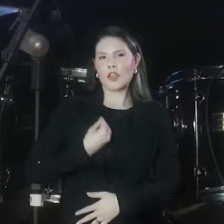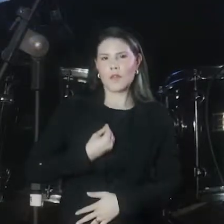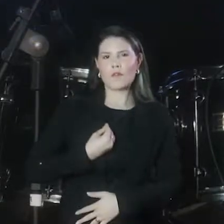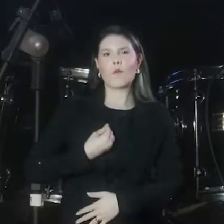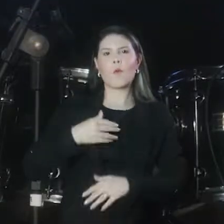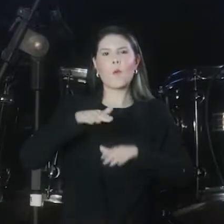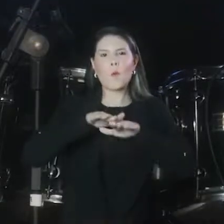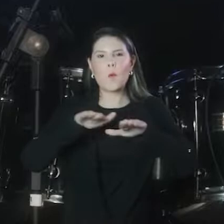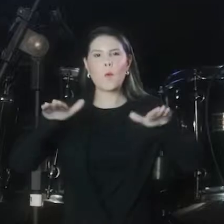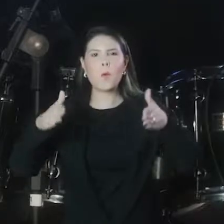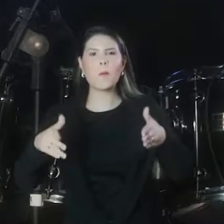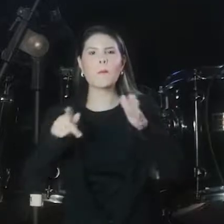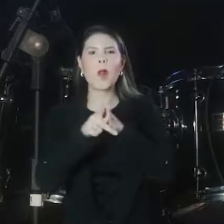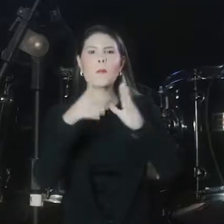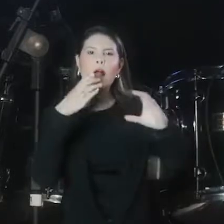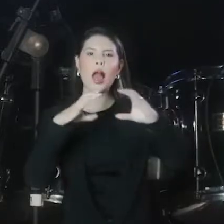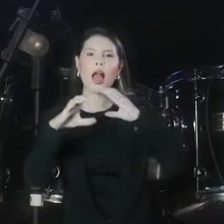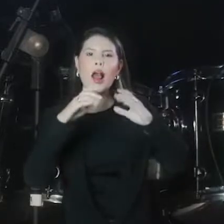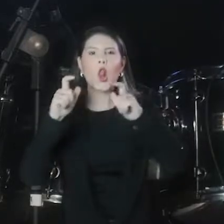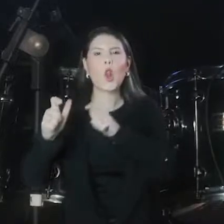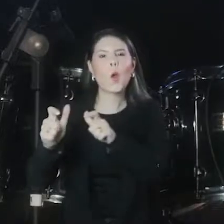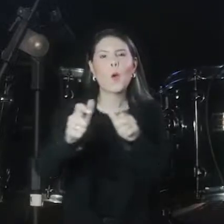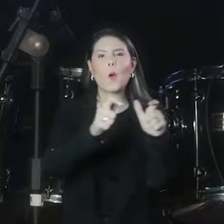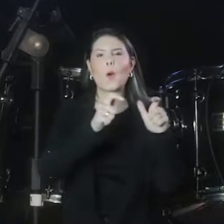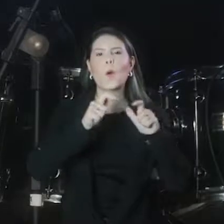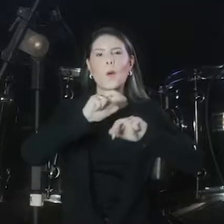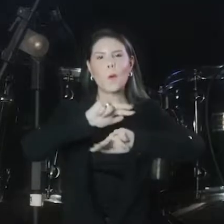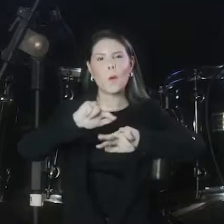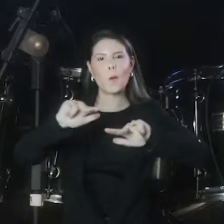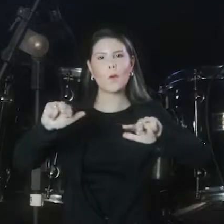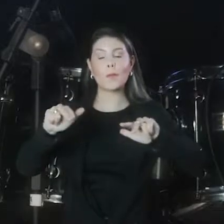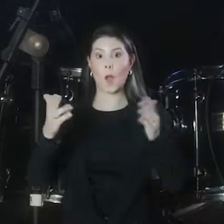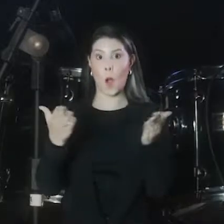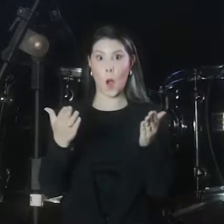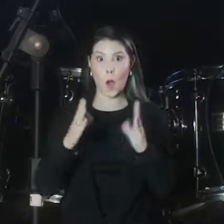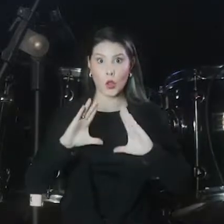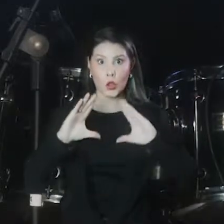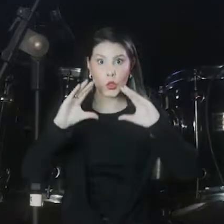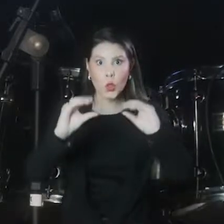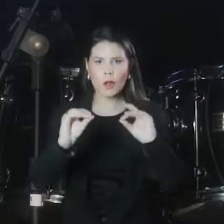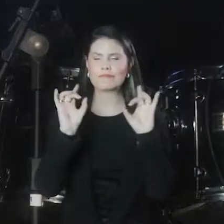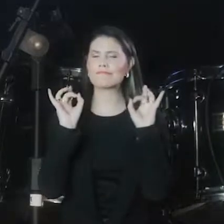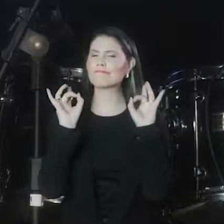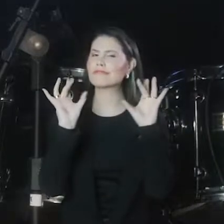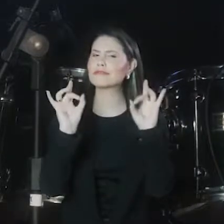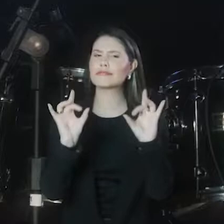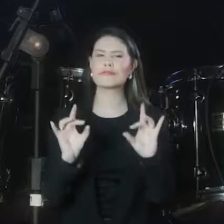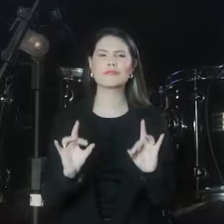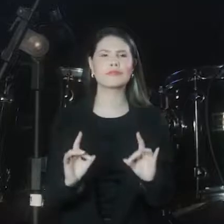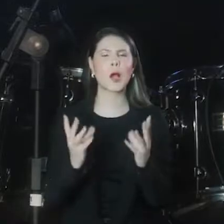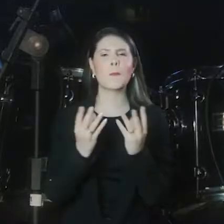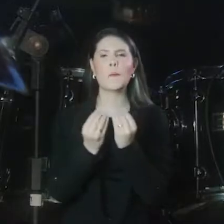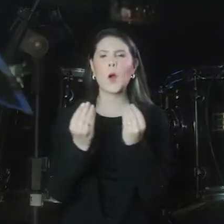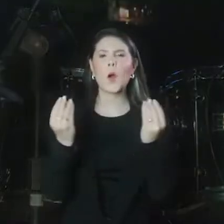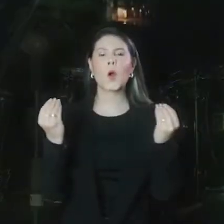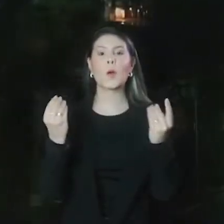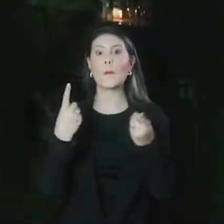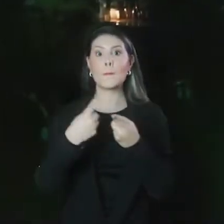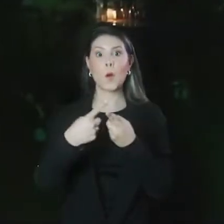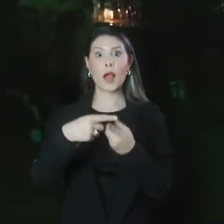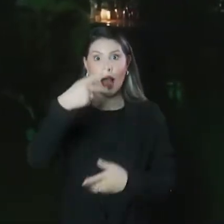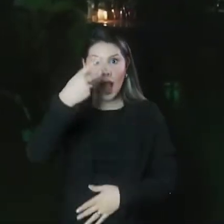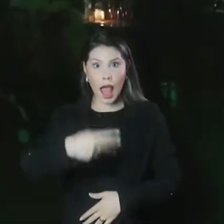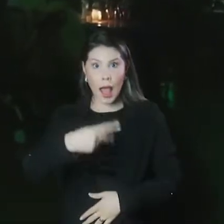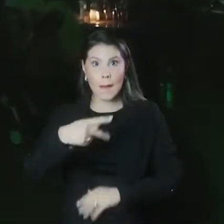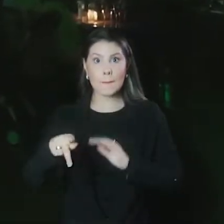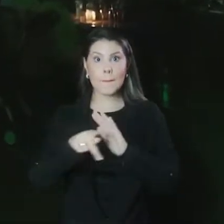Sul. Nesta noite muito especial, desfilarão aqui